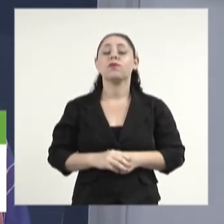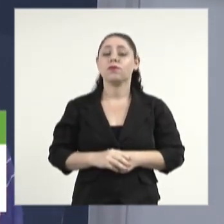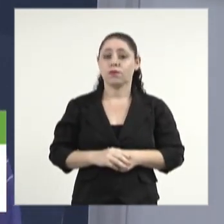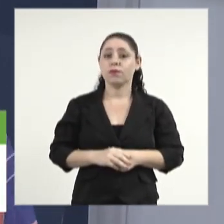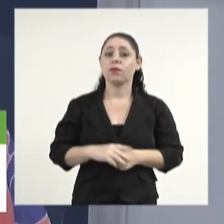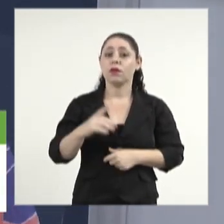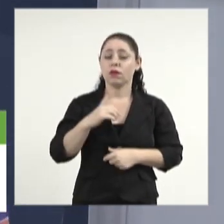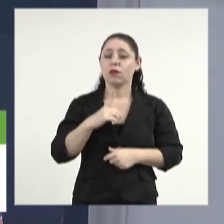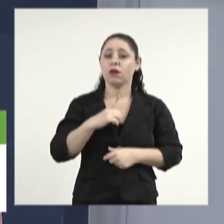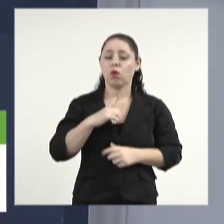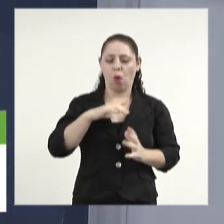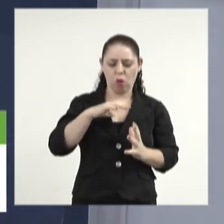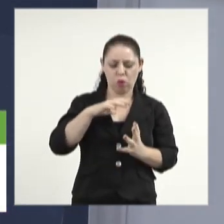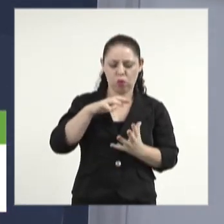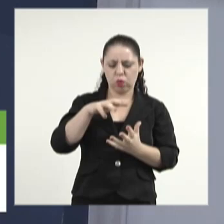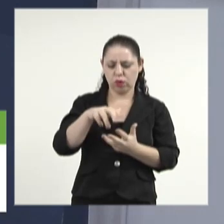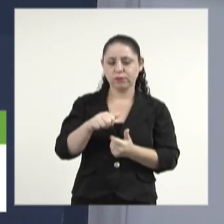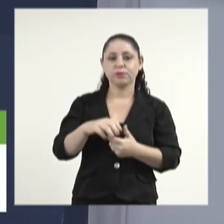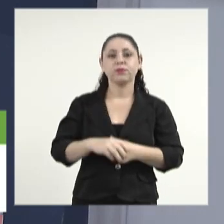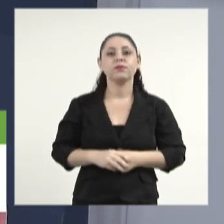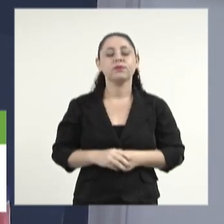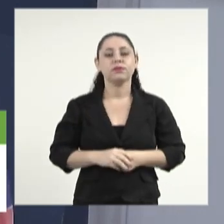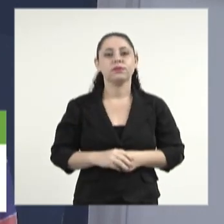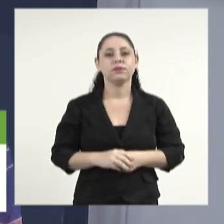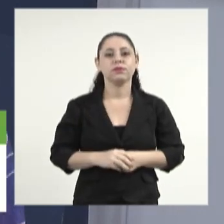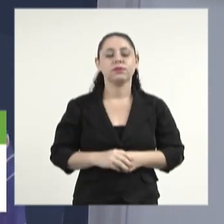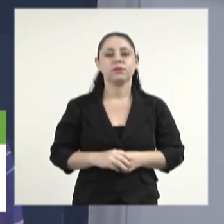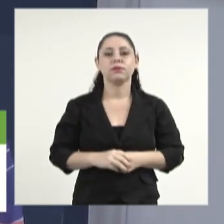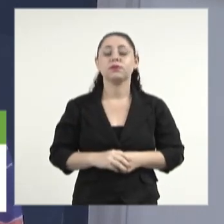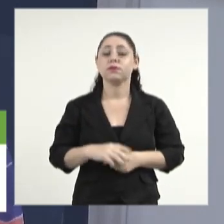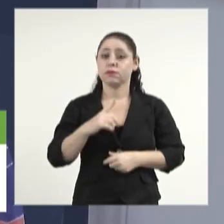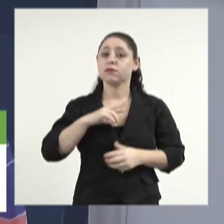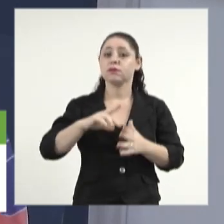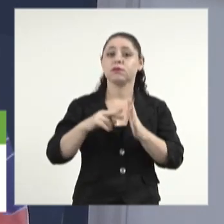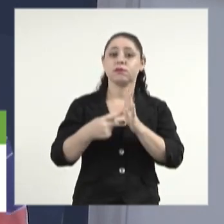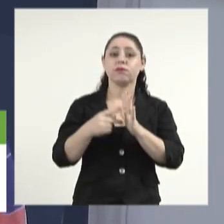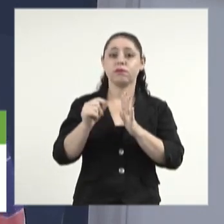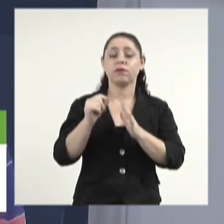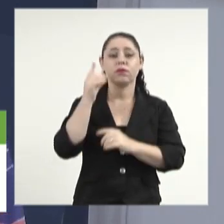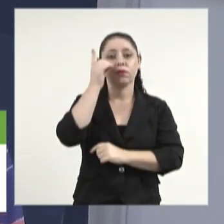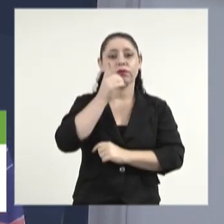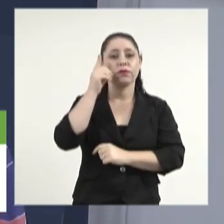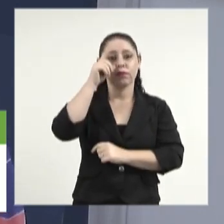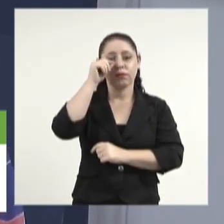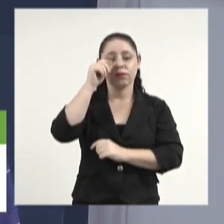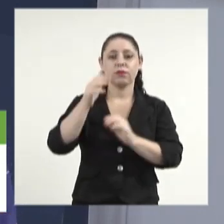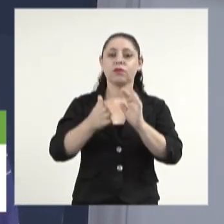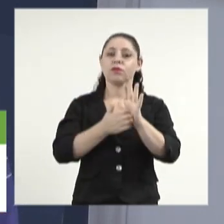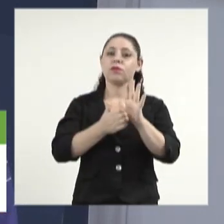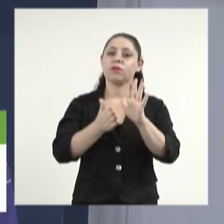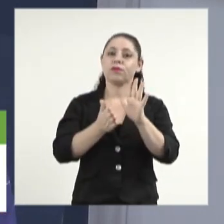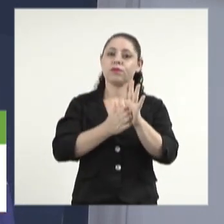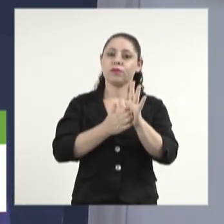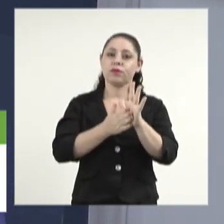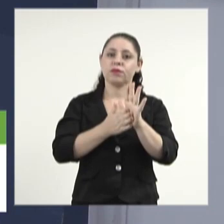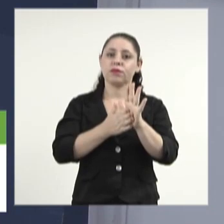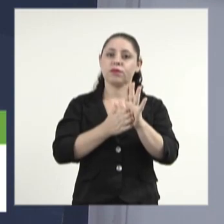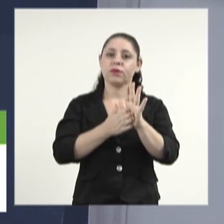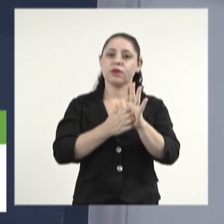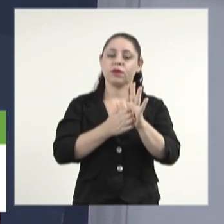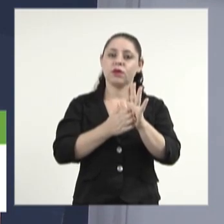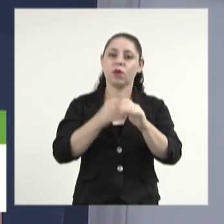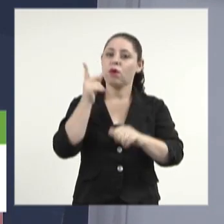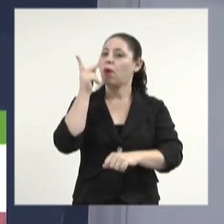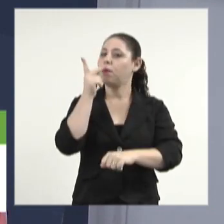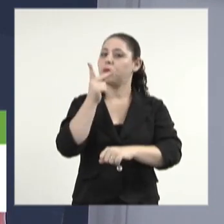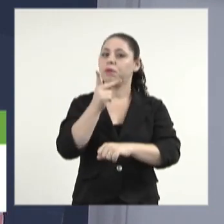aí na globalização, né? Então, é nesse sentido que o deputado Gerson Claro propôs esse